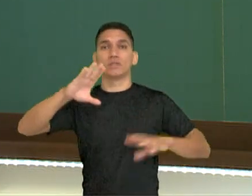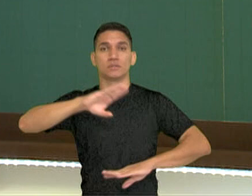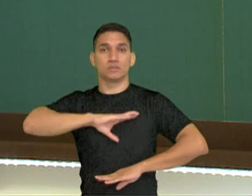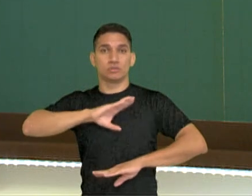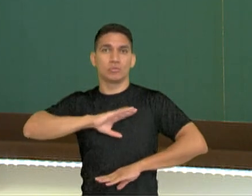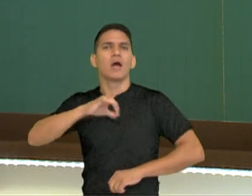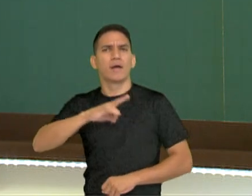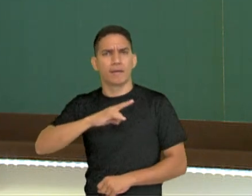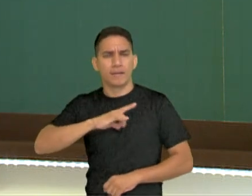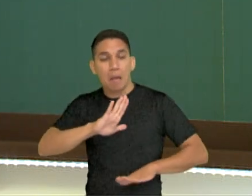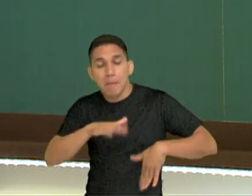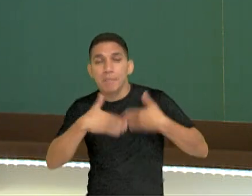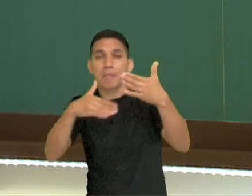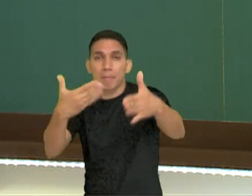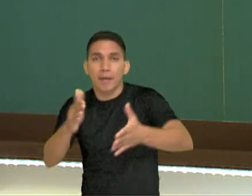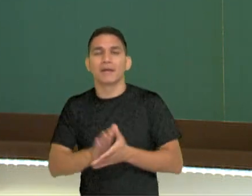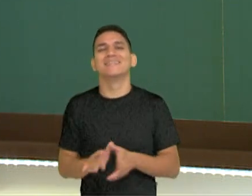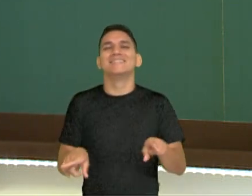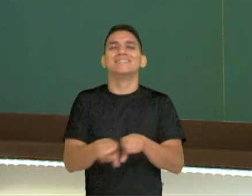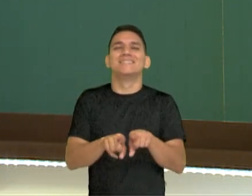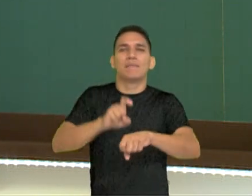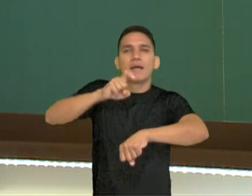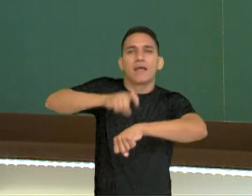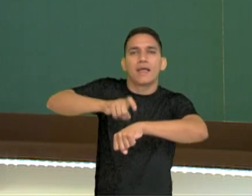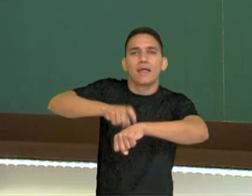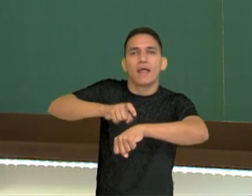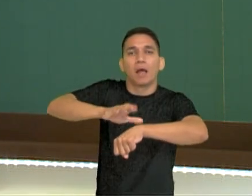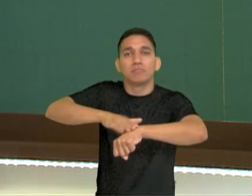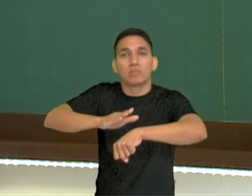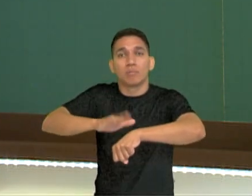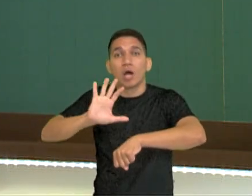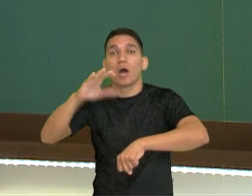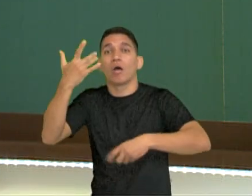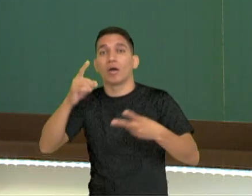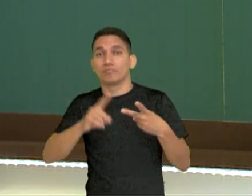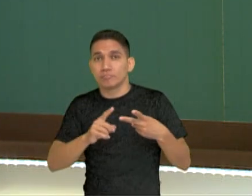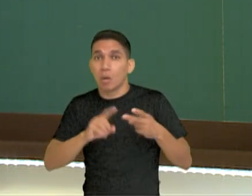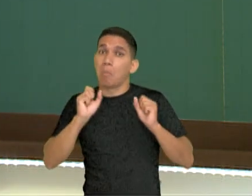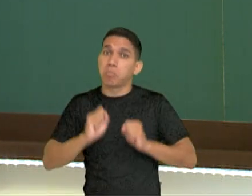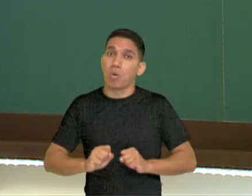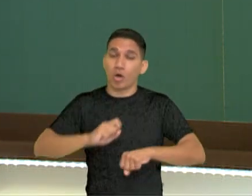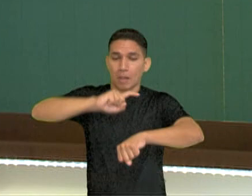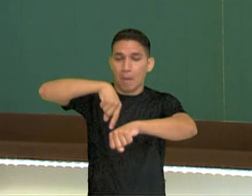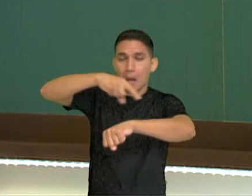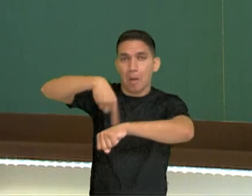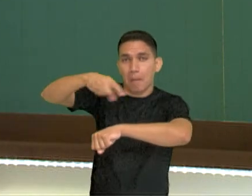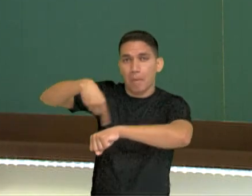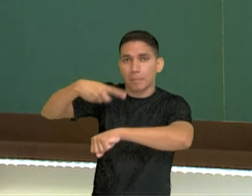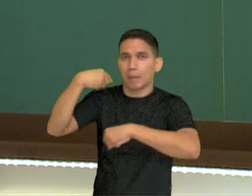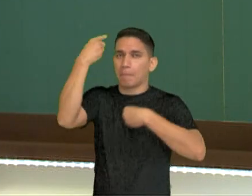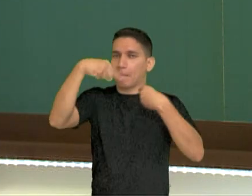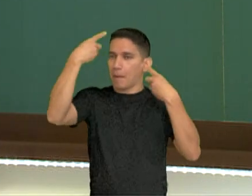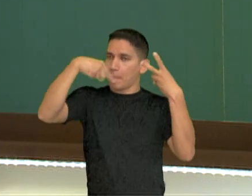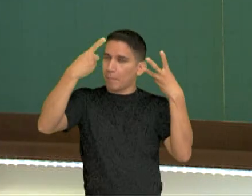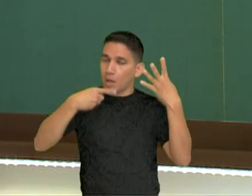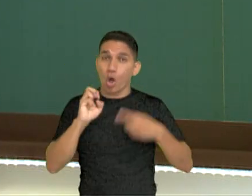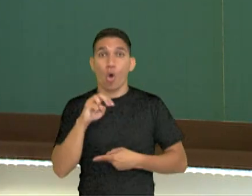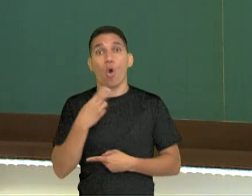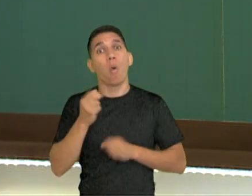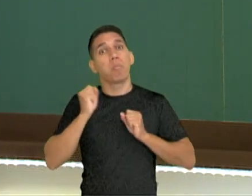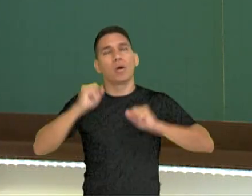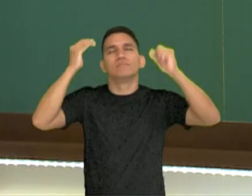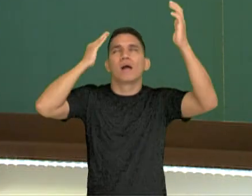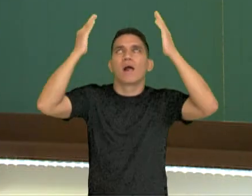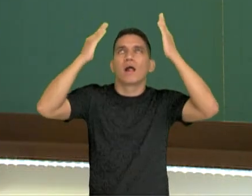onde as cenas se desenvolvem, e também o tempo, né? O tempo pode ser cronológico ou ainda o tempo pode ser